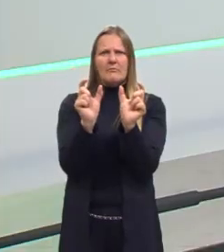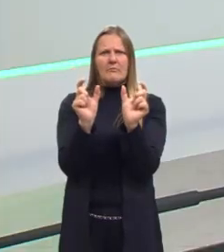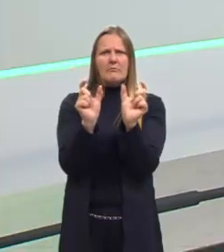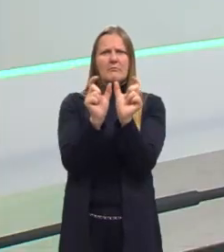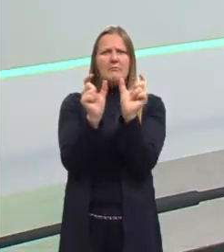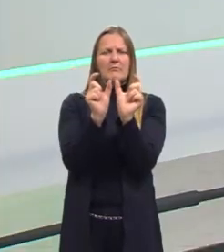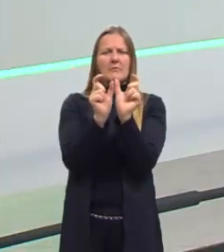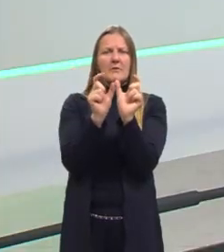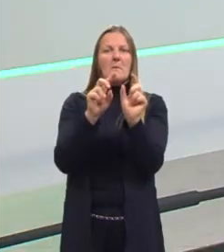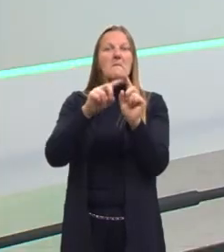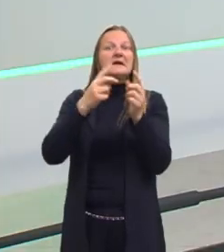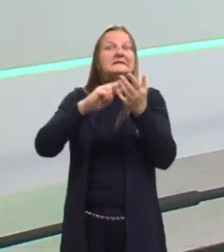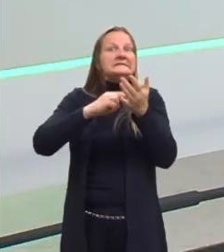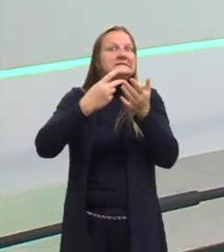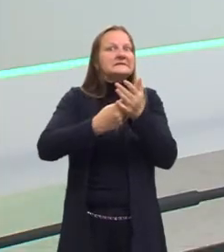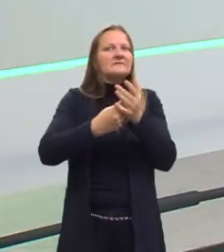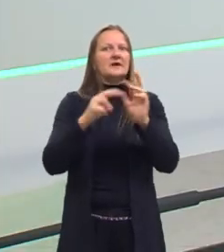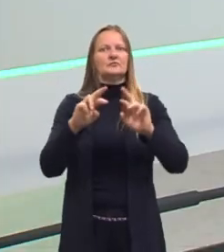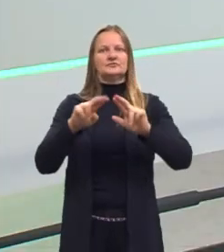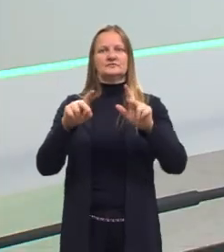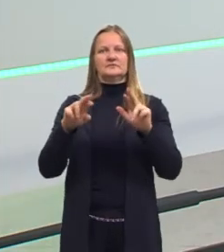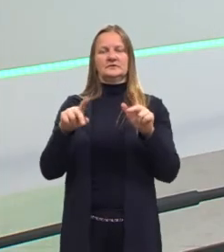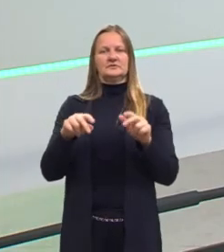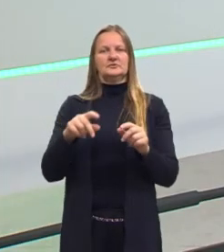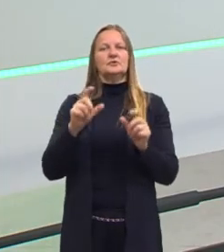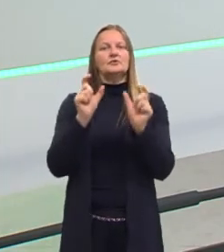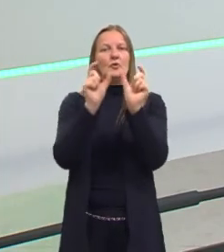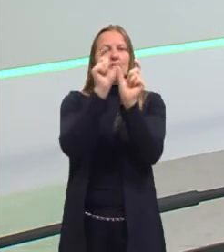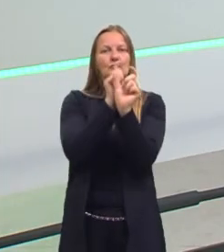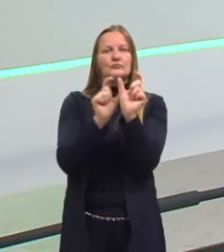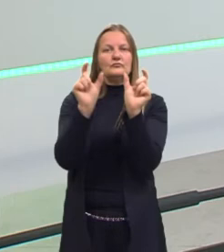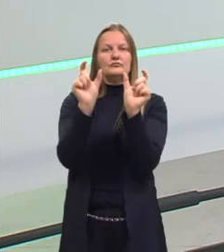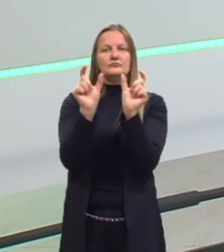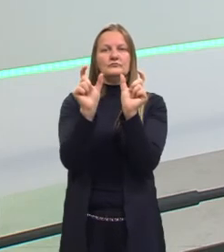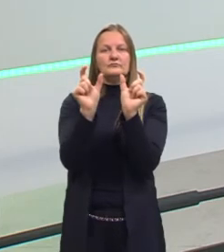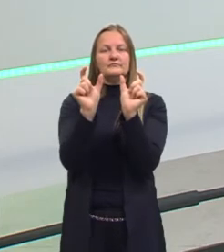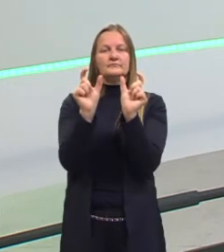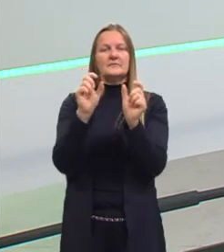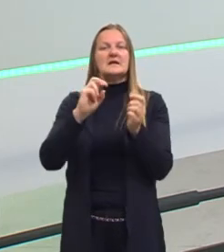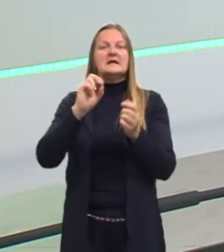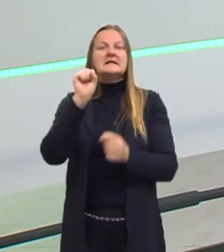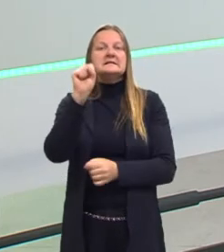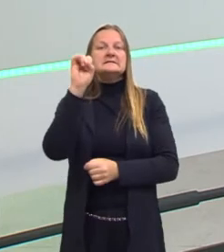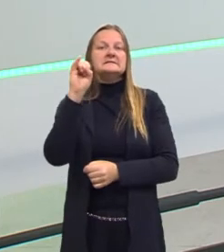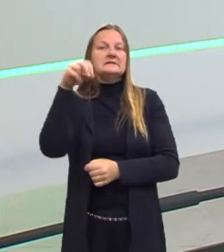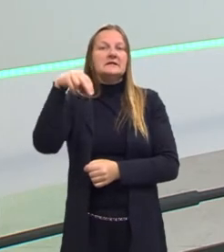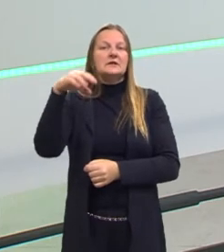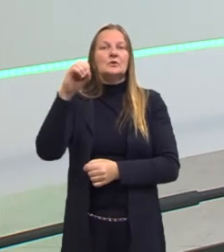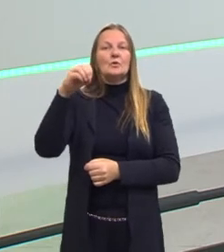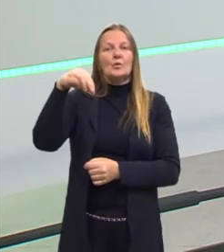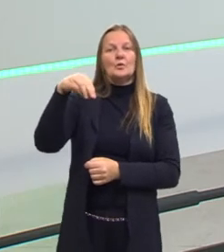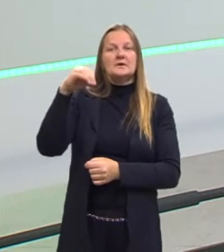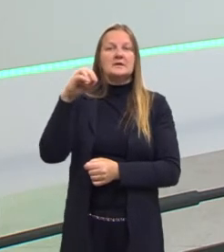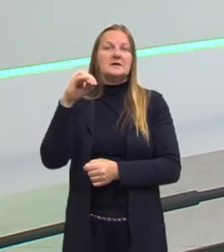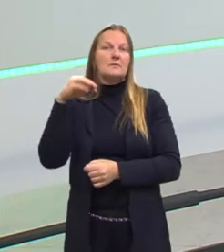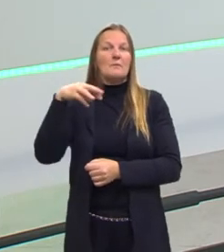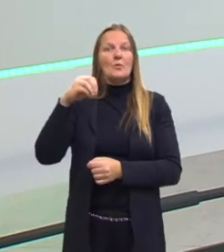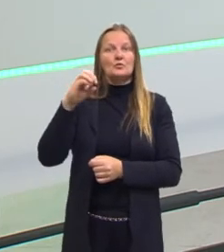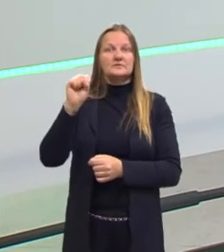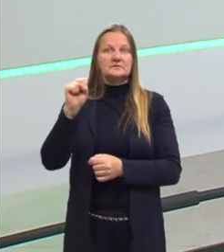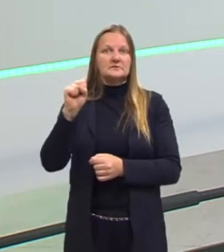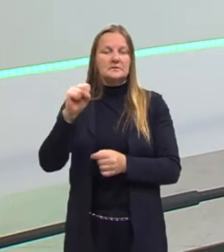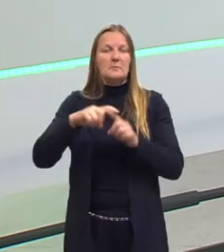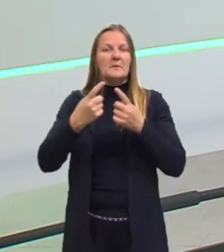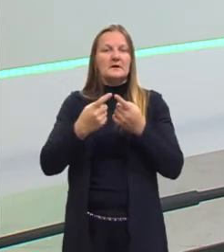no canal do YouTube nós temos uma aula sobre sinônimos e isso vai te ajudar porque além do sinônimos